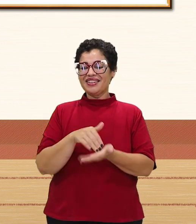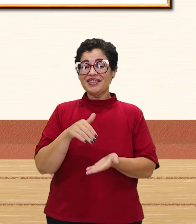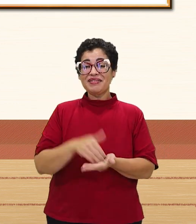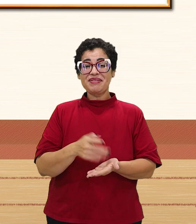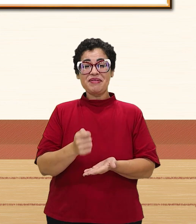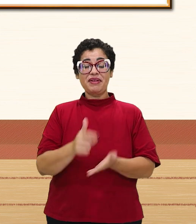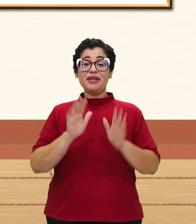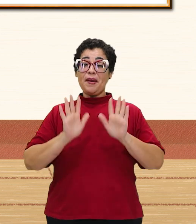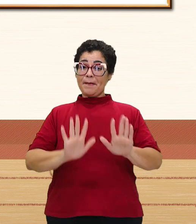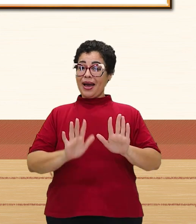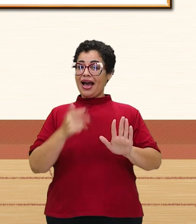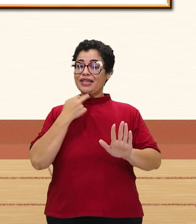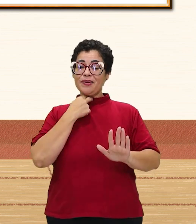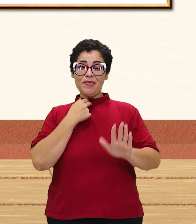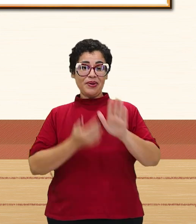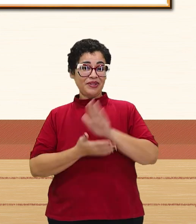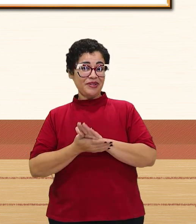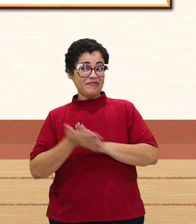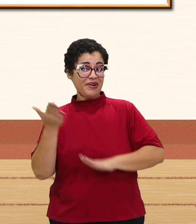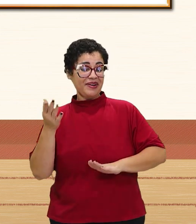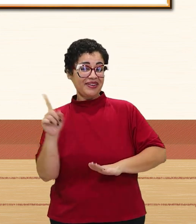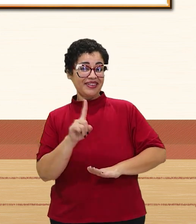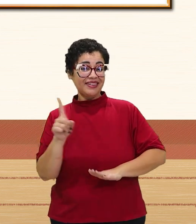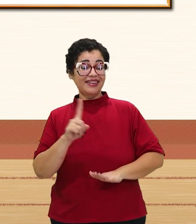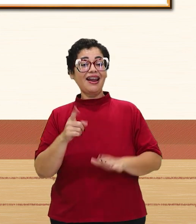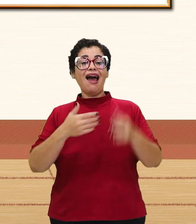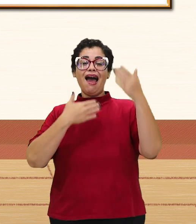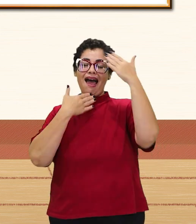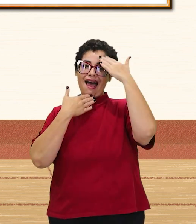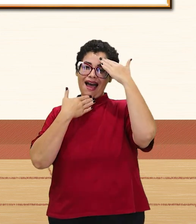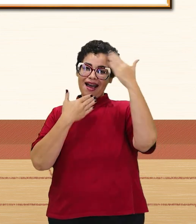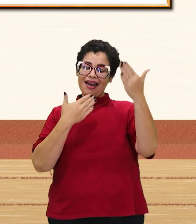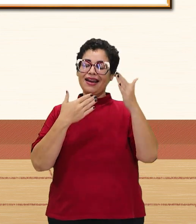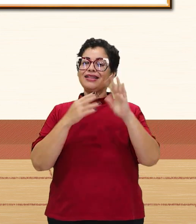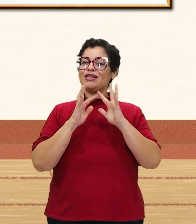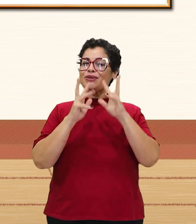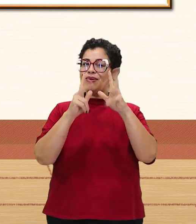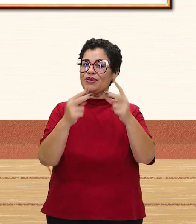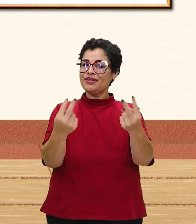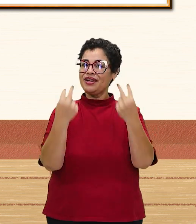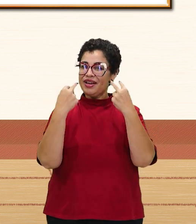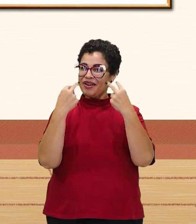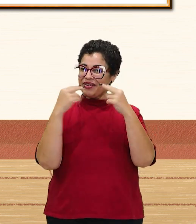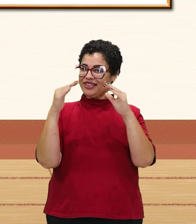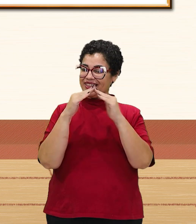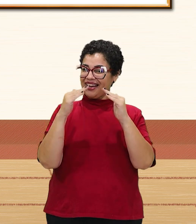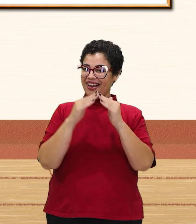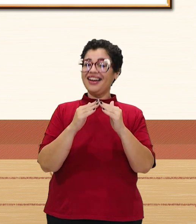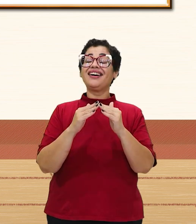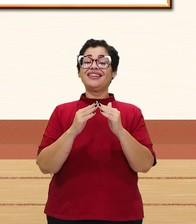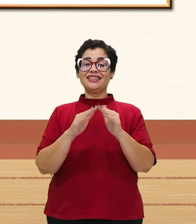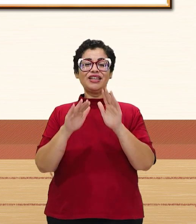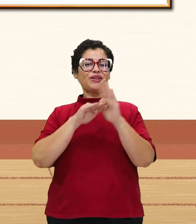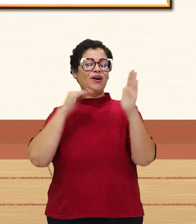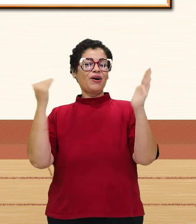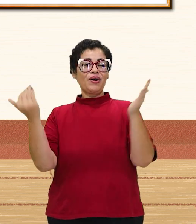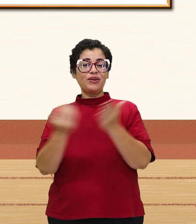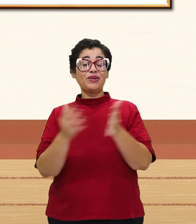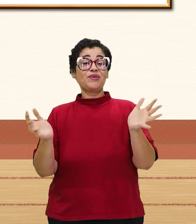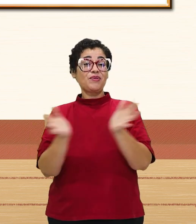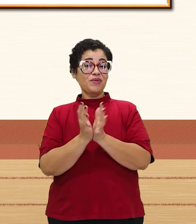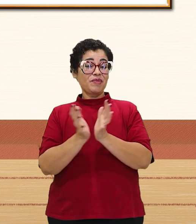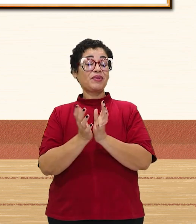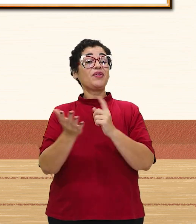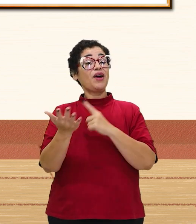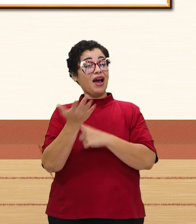ao fim, mas não podemos ir embora sem agradecer a todos que nos assistem aí de casa e toda a